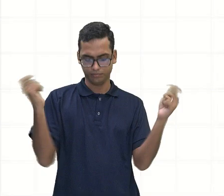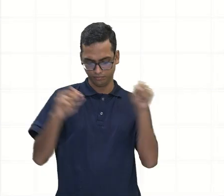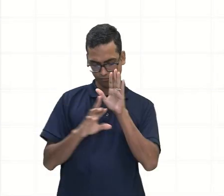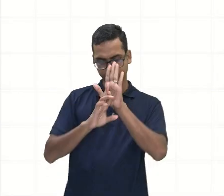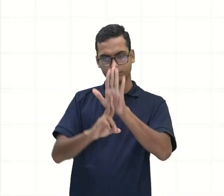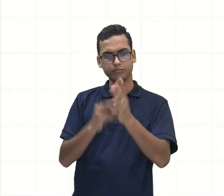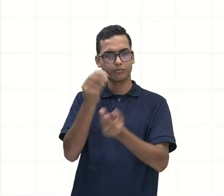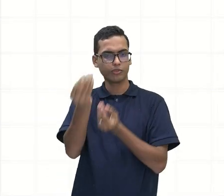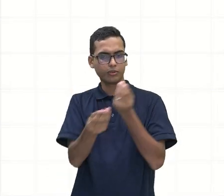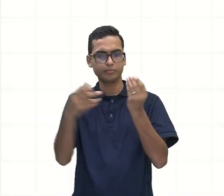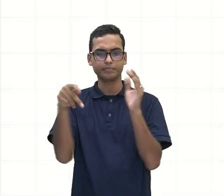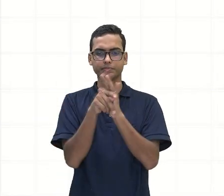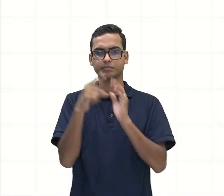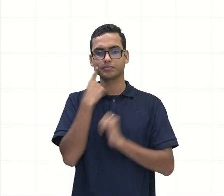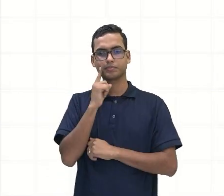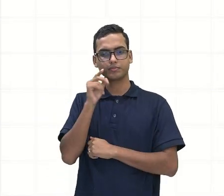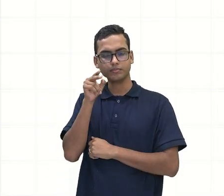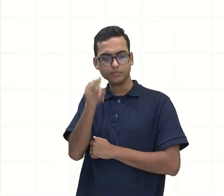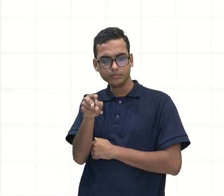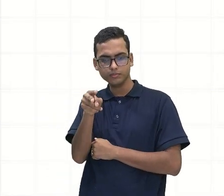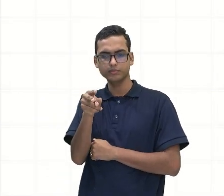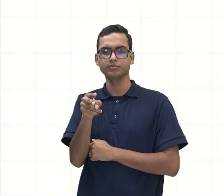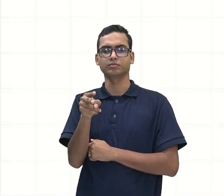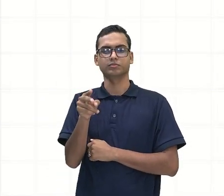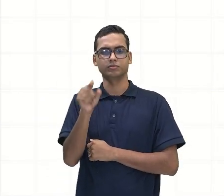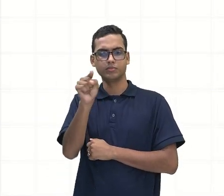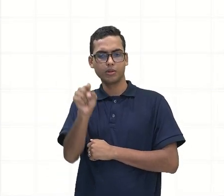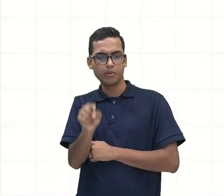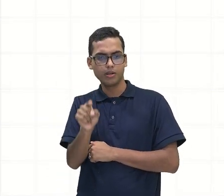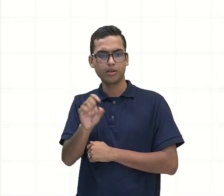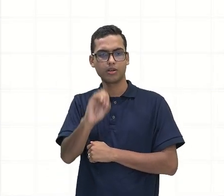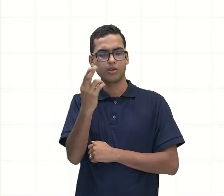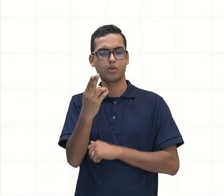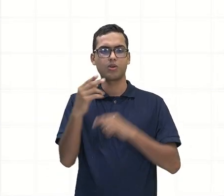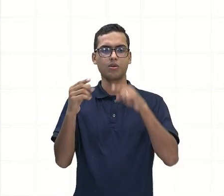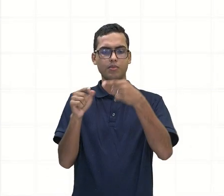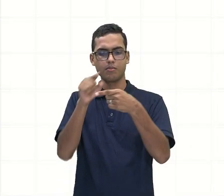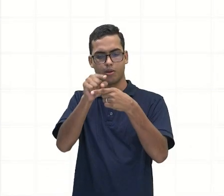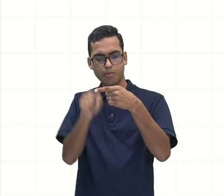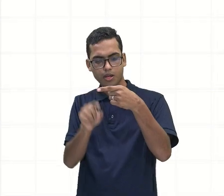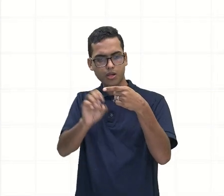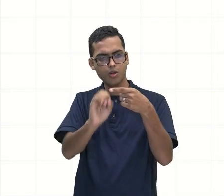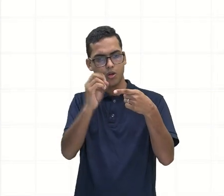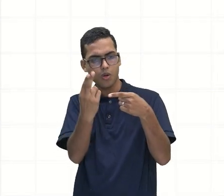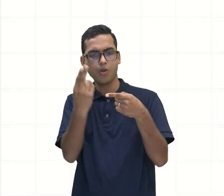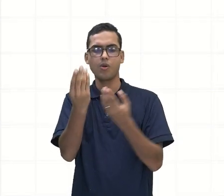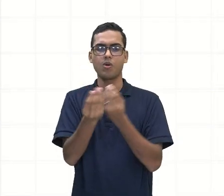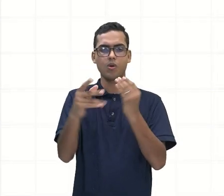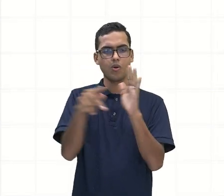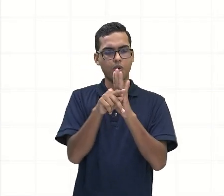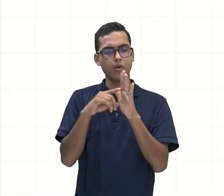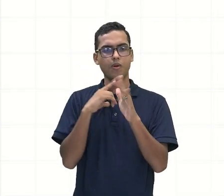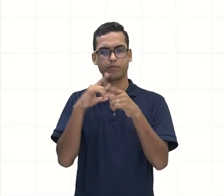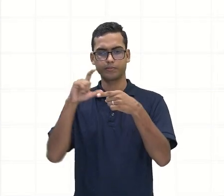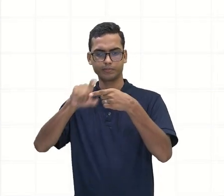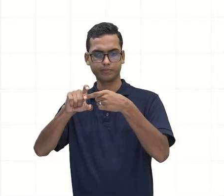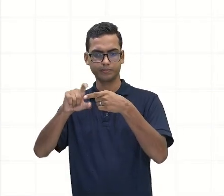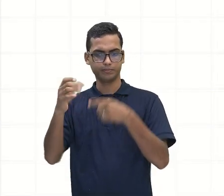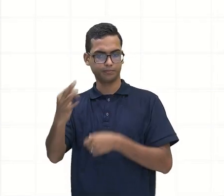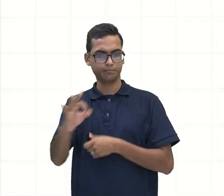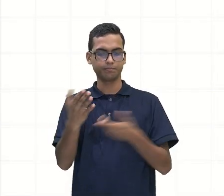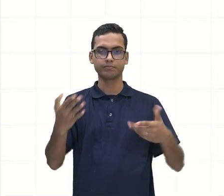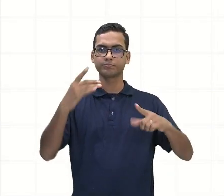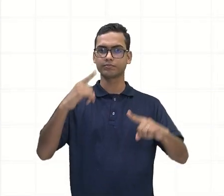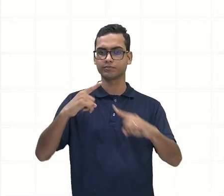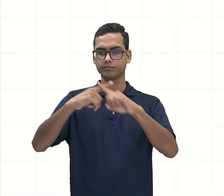representar por 2 pontos, por uma barra e 2 pontos, ou na forma de fração. A